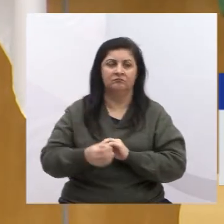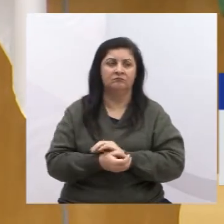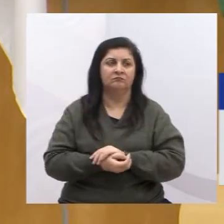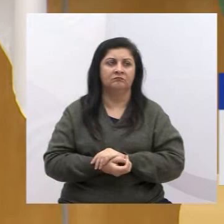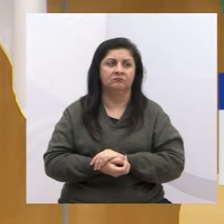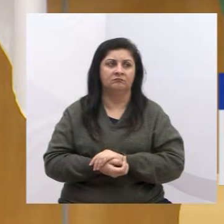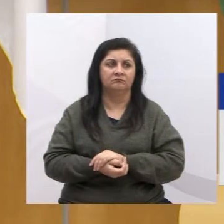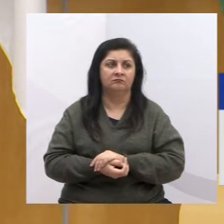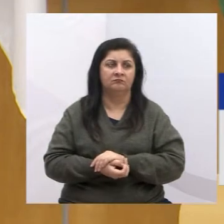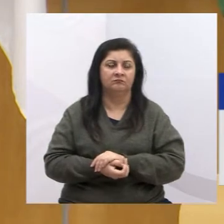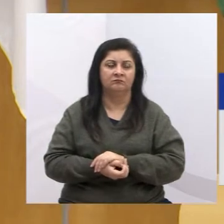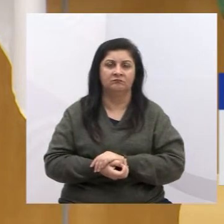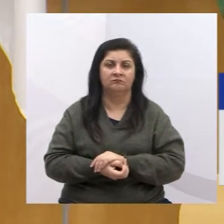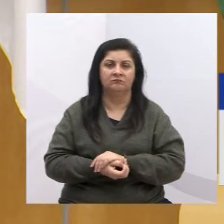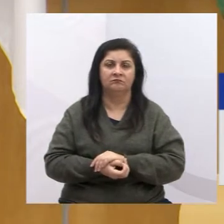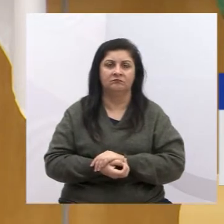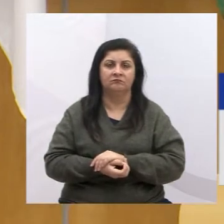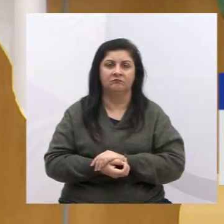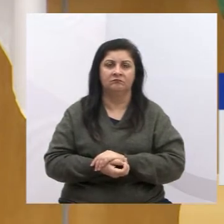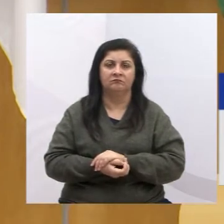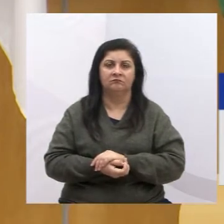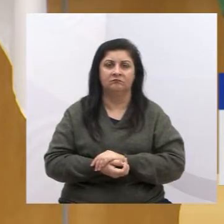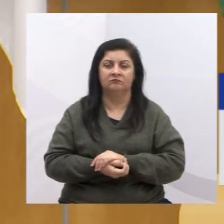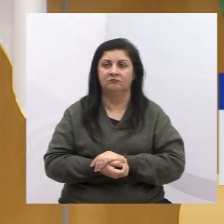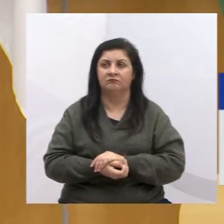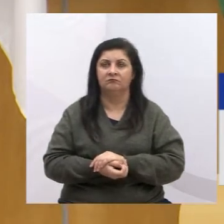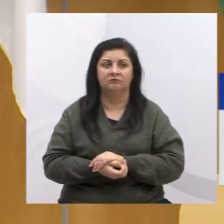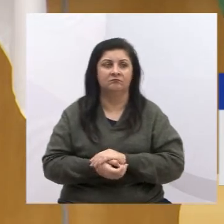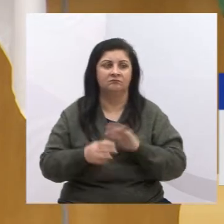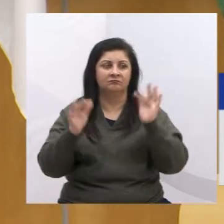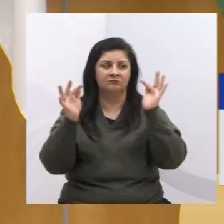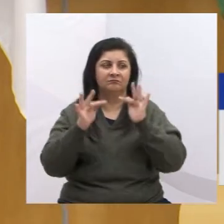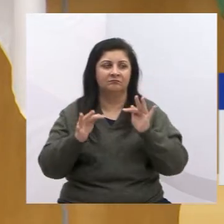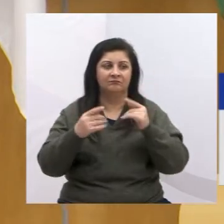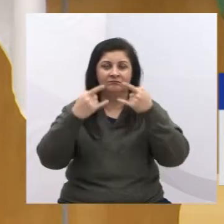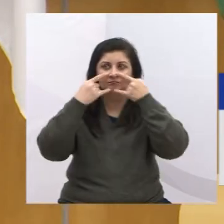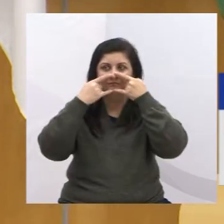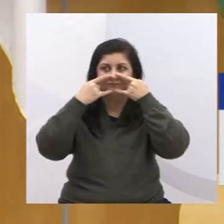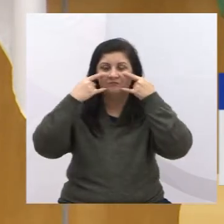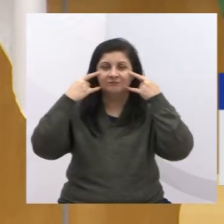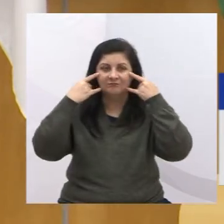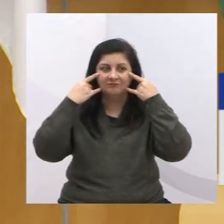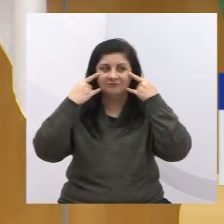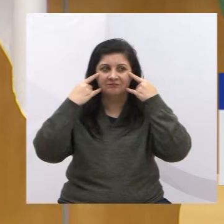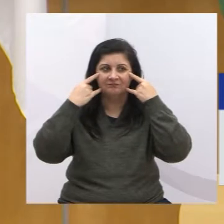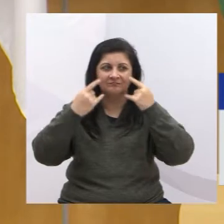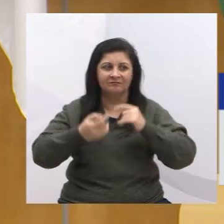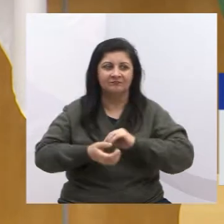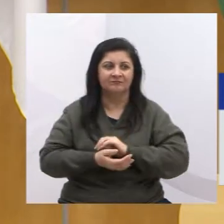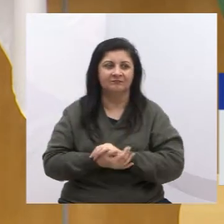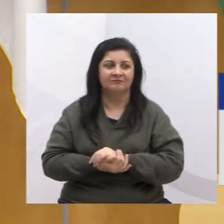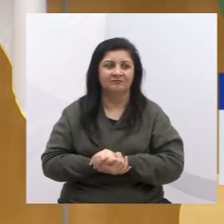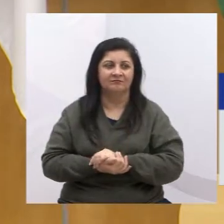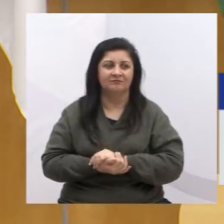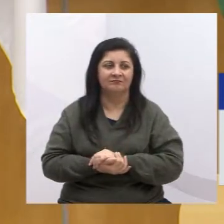Paulinho do Esporte também estava. Eu fico até feliz que eu ganhei essa máscara do pessoal do Auto Shop Jacareí. Essa foi uma outra